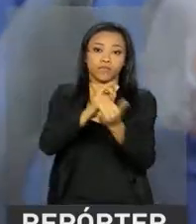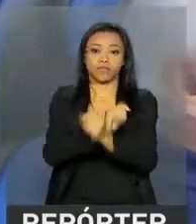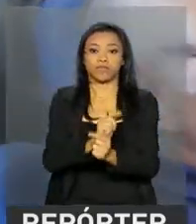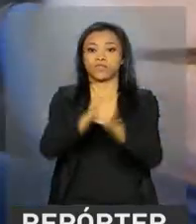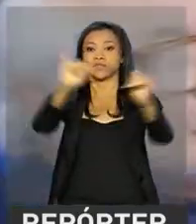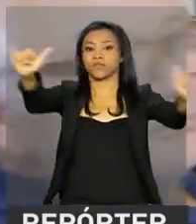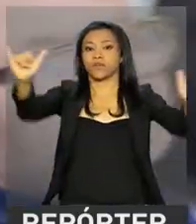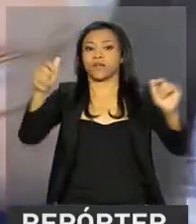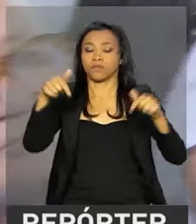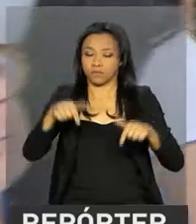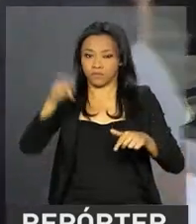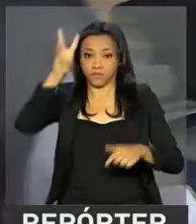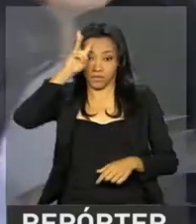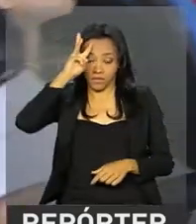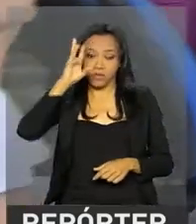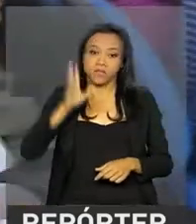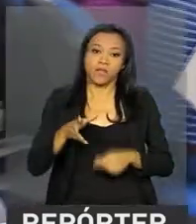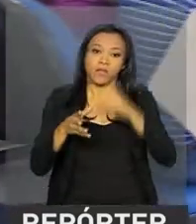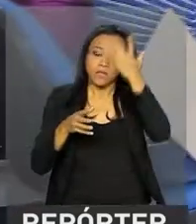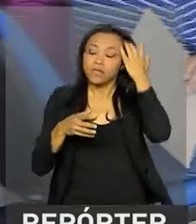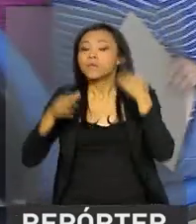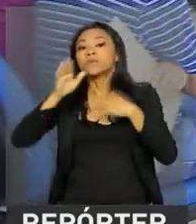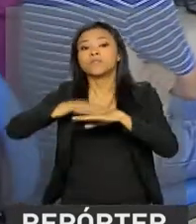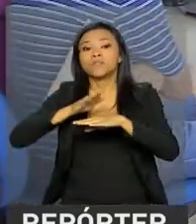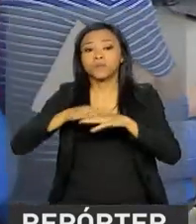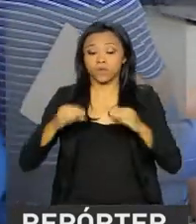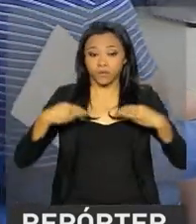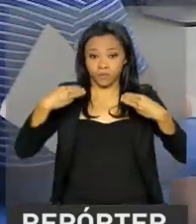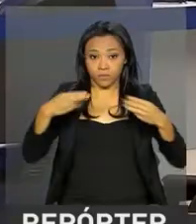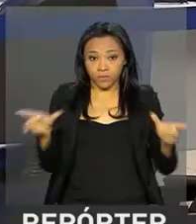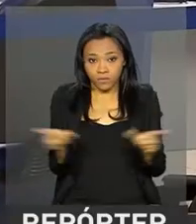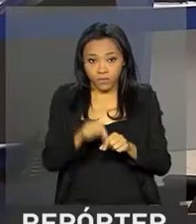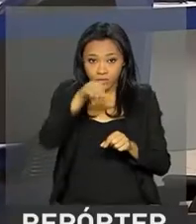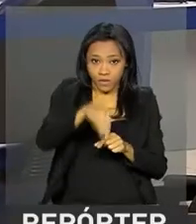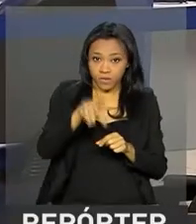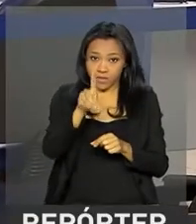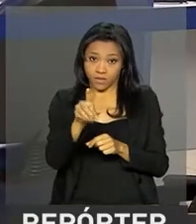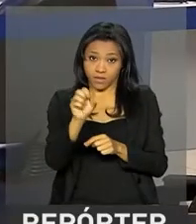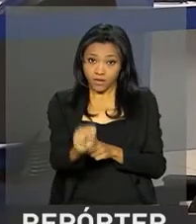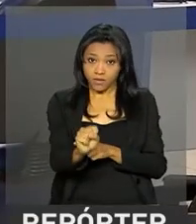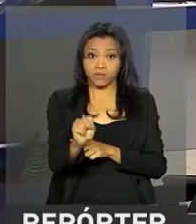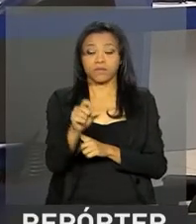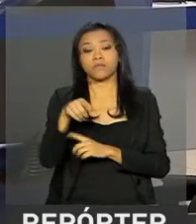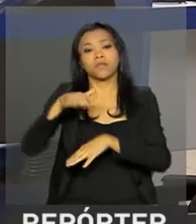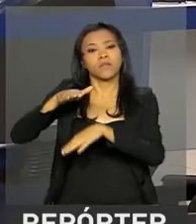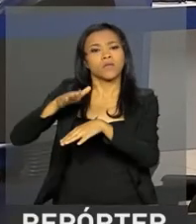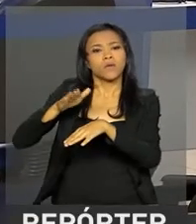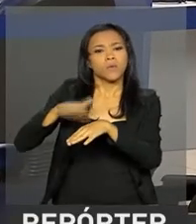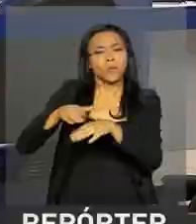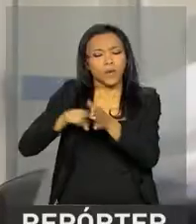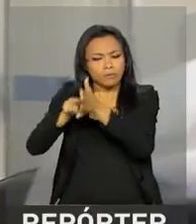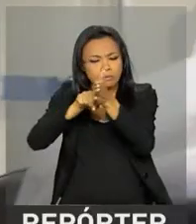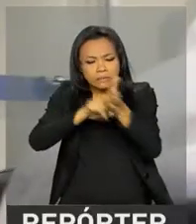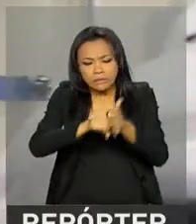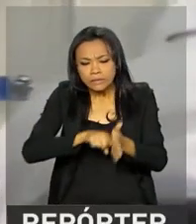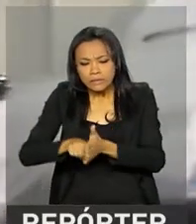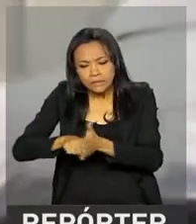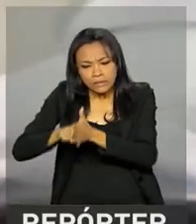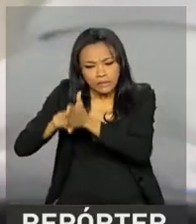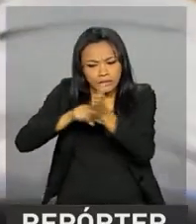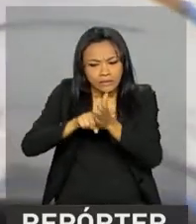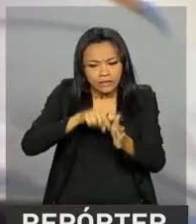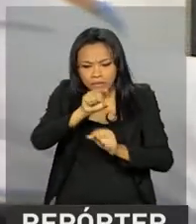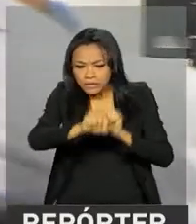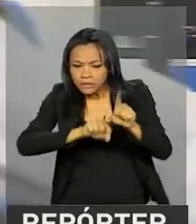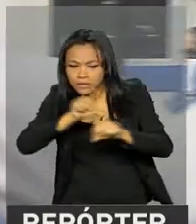desta terça-feira. Segundo o Ministério do Desenvolvimento Social, o pente fino adotado pelo governo faz parte de um processo